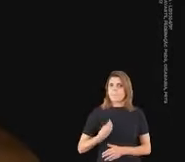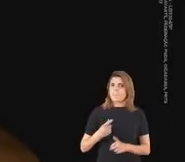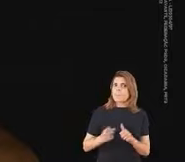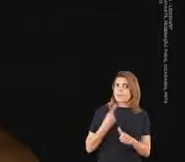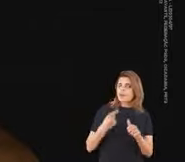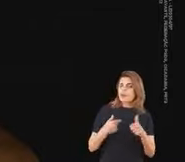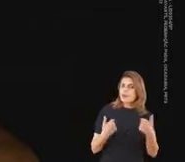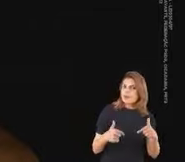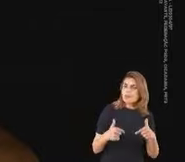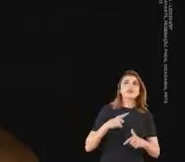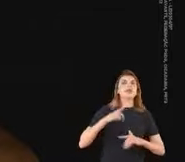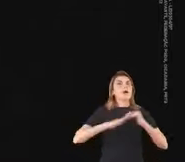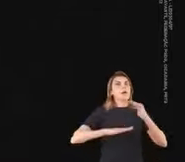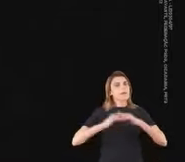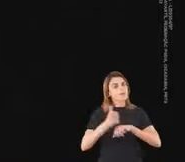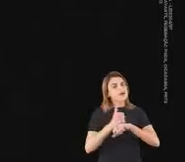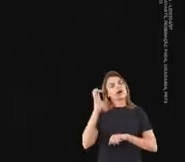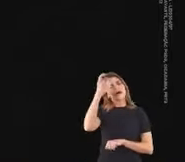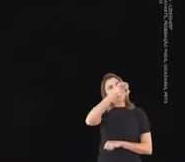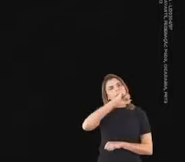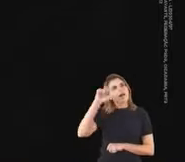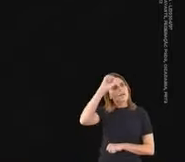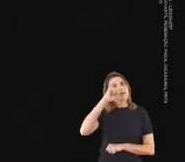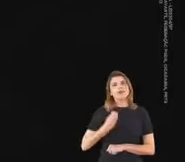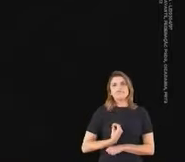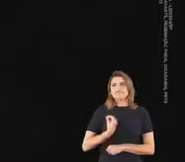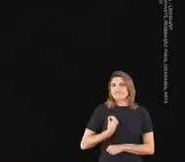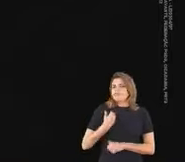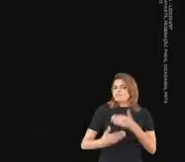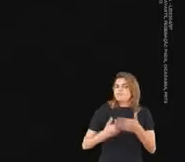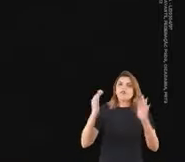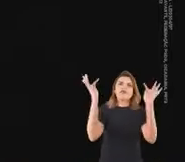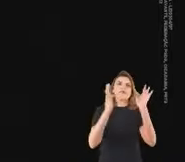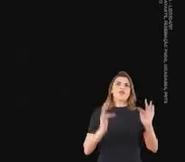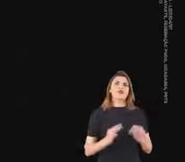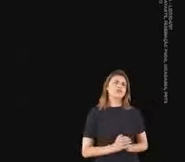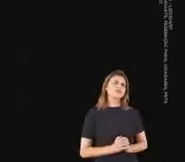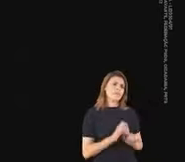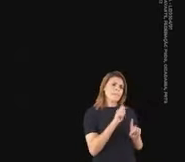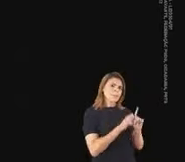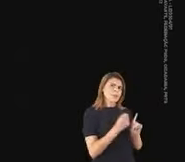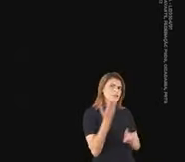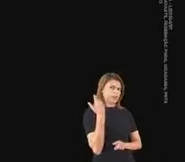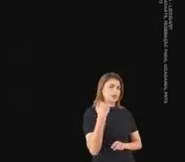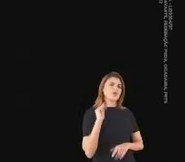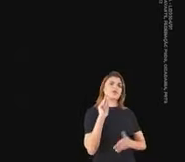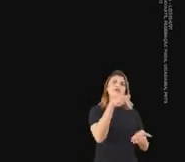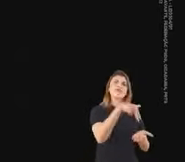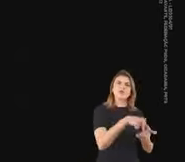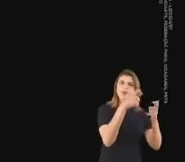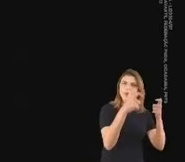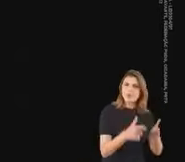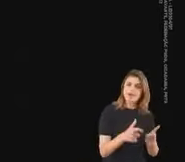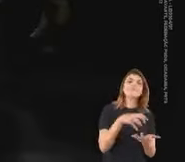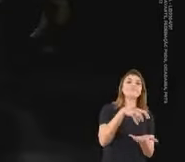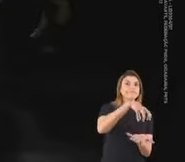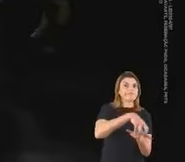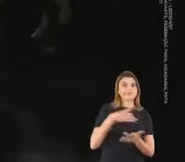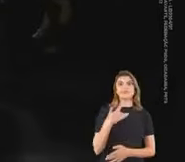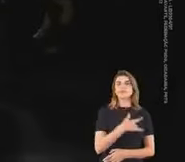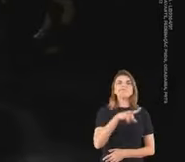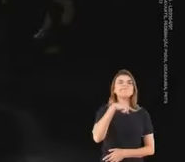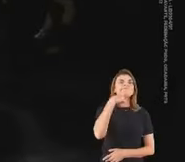para o nosso jovem ter uma profissão, aprender e ser feliz. Canela, mês passado eu fui no posto de saúde de Belford Roxo com a minha